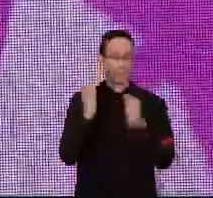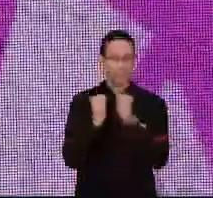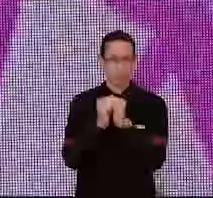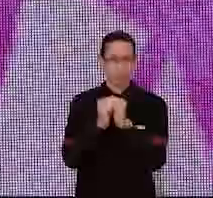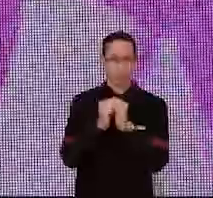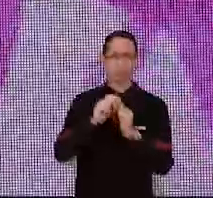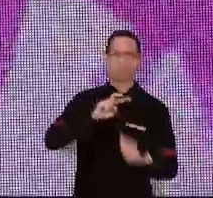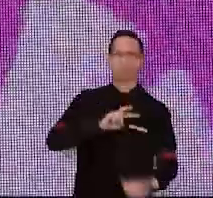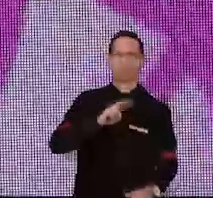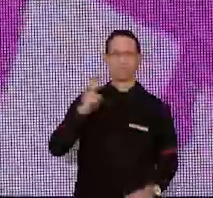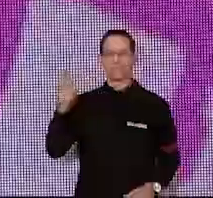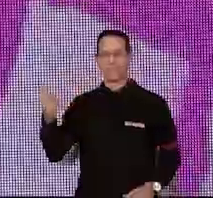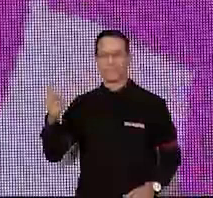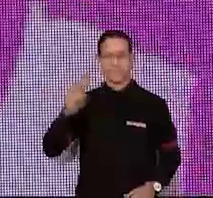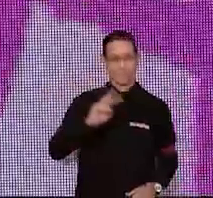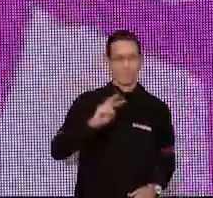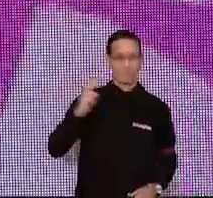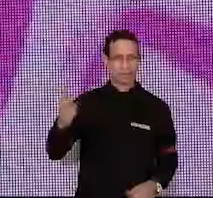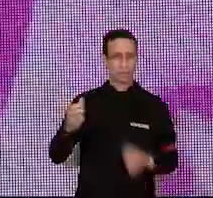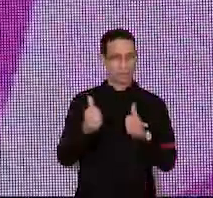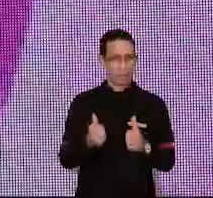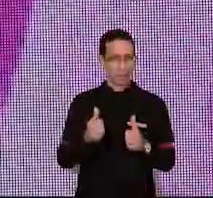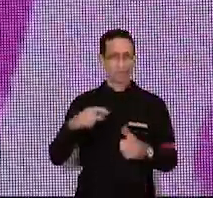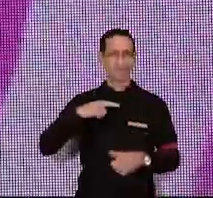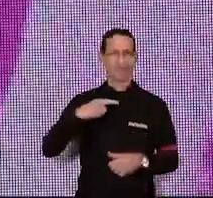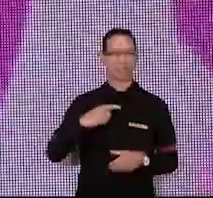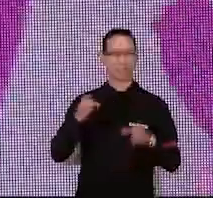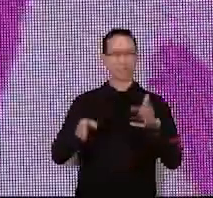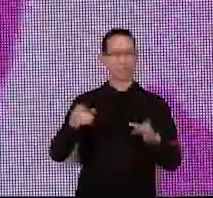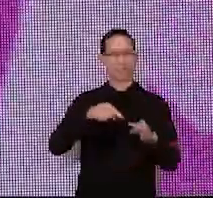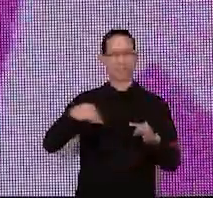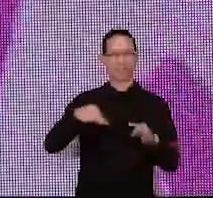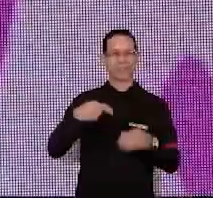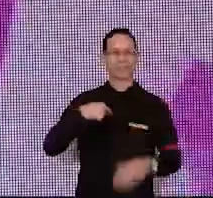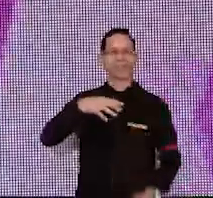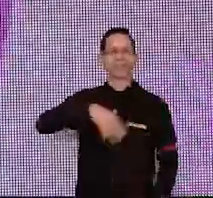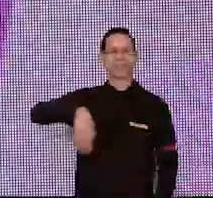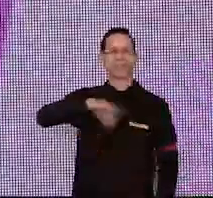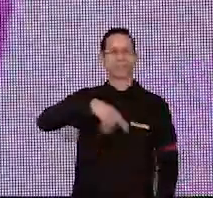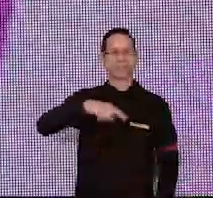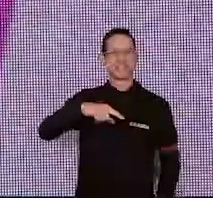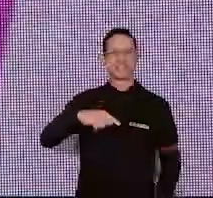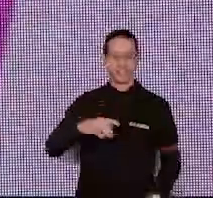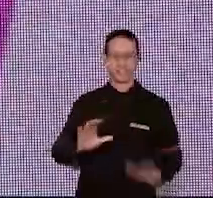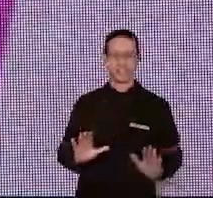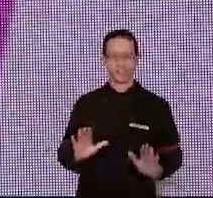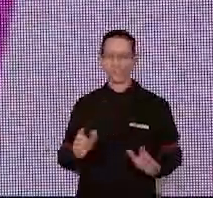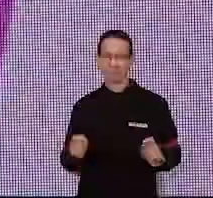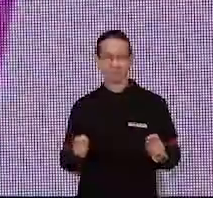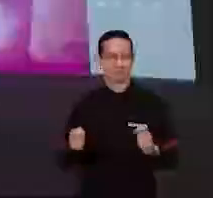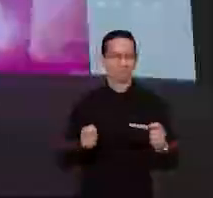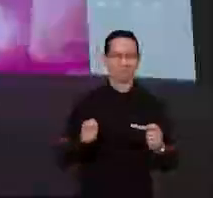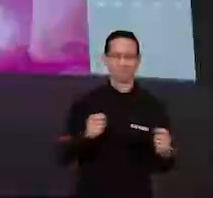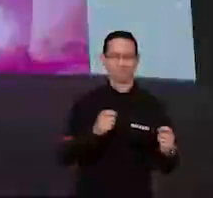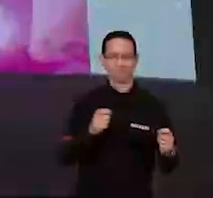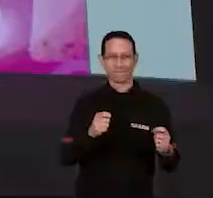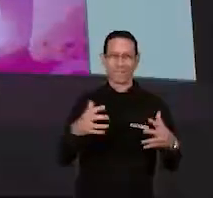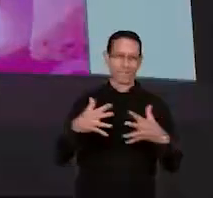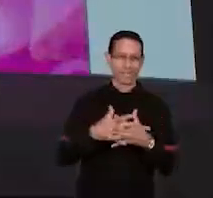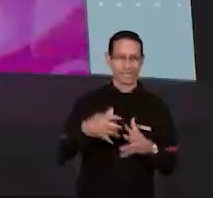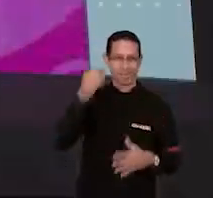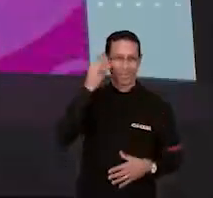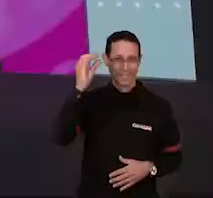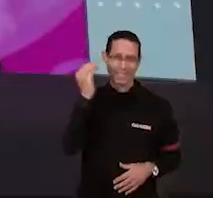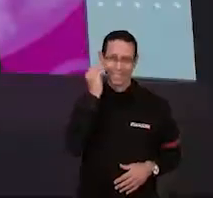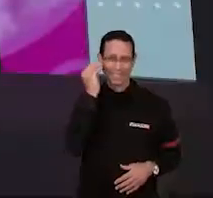juntos, então vai ter alguns momentos que a gente vai ter que se controlar, né, Cris? Para um não atropelar o outro.